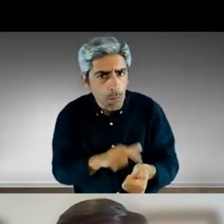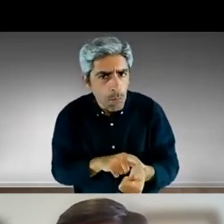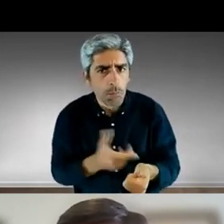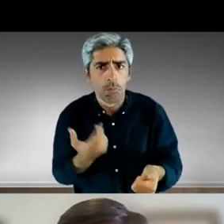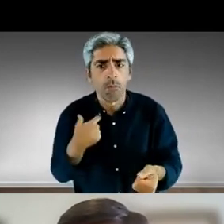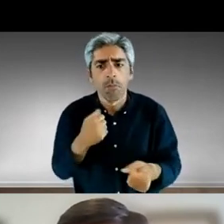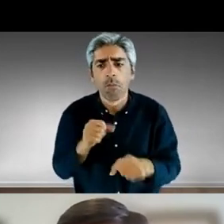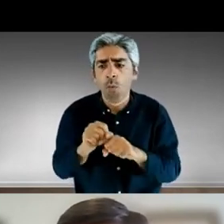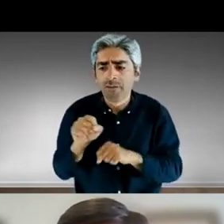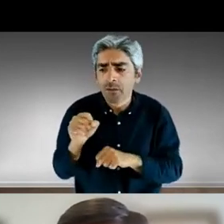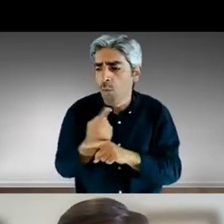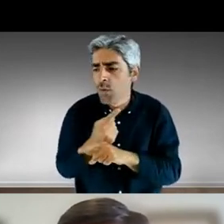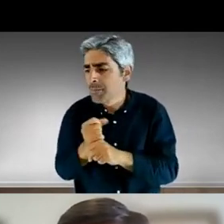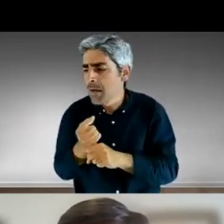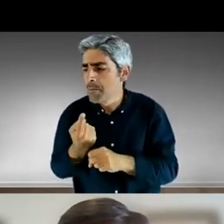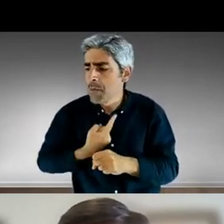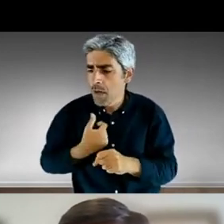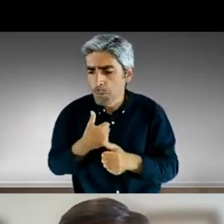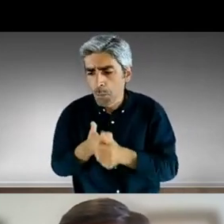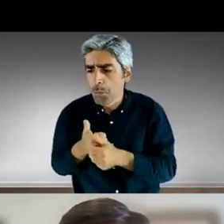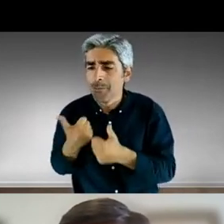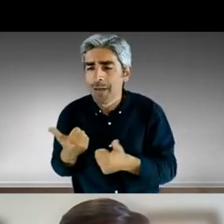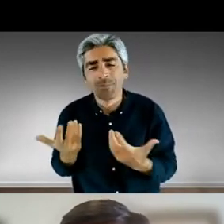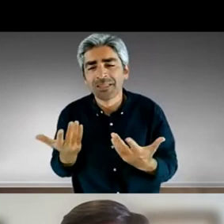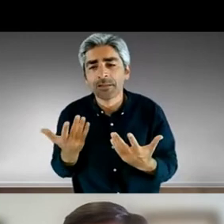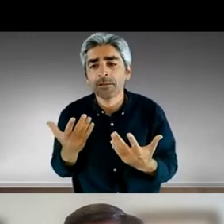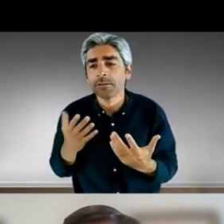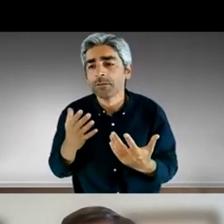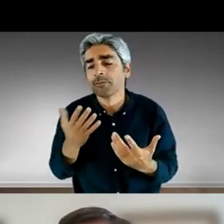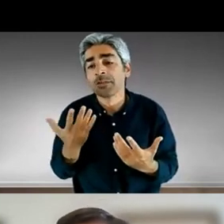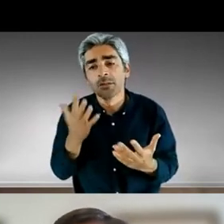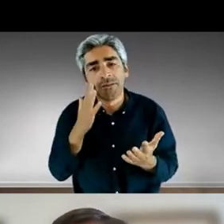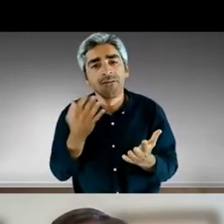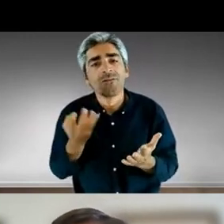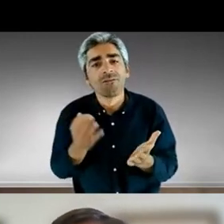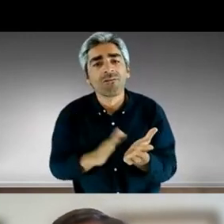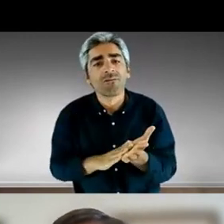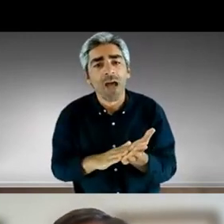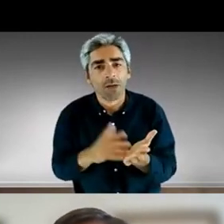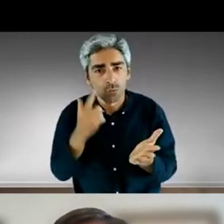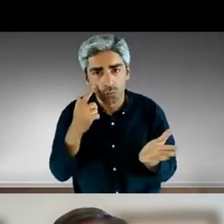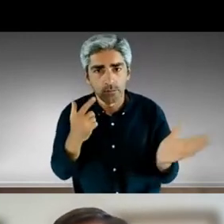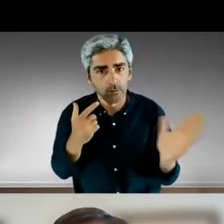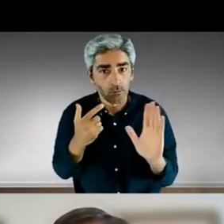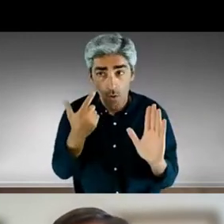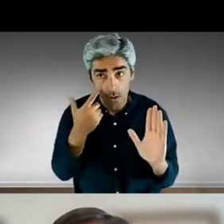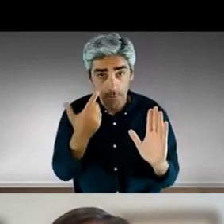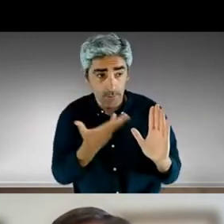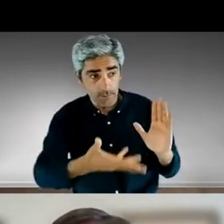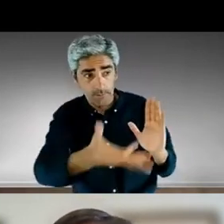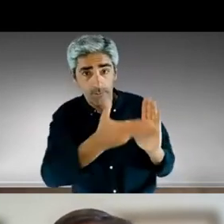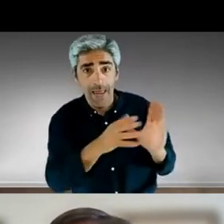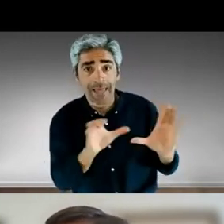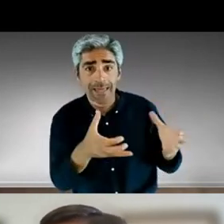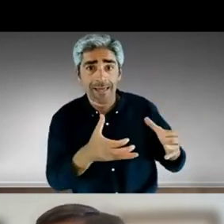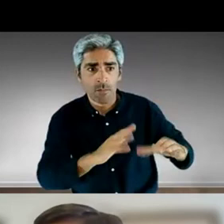minhas qualificações, mas se nós com factos dissermos muito bem, mas a equipa não